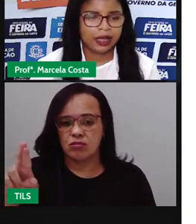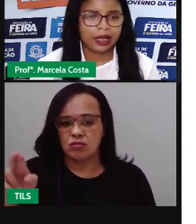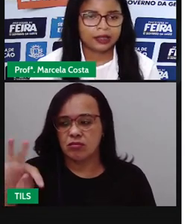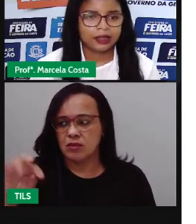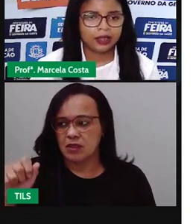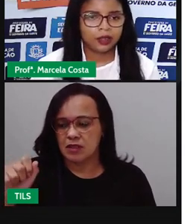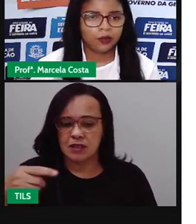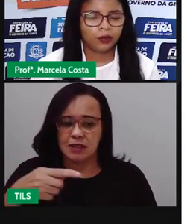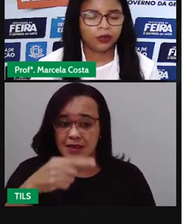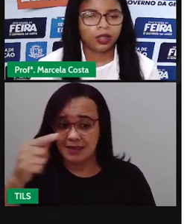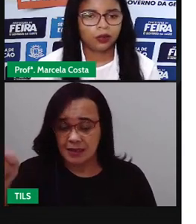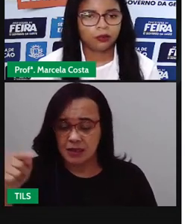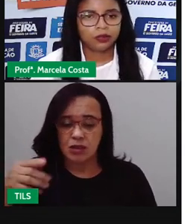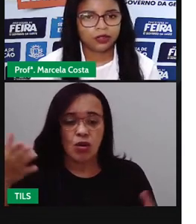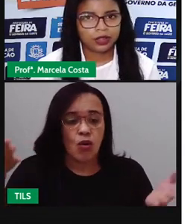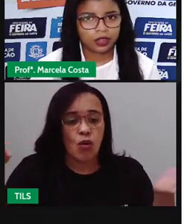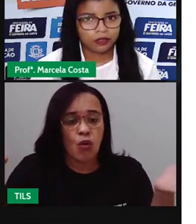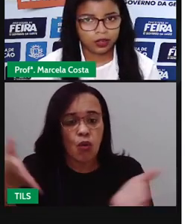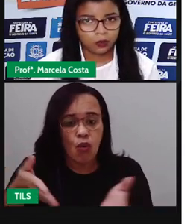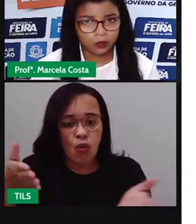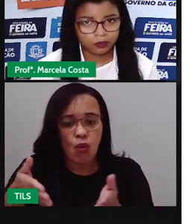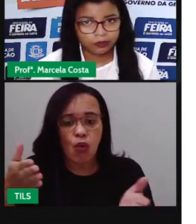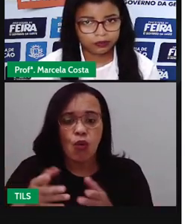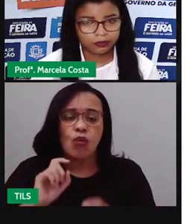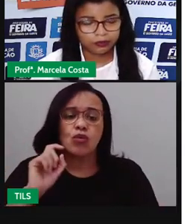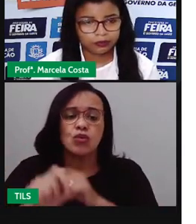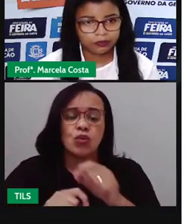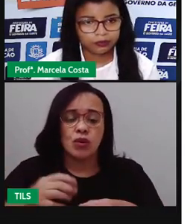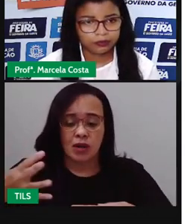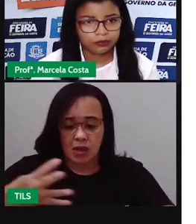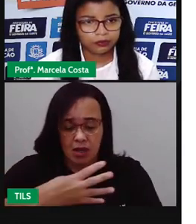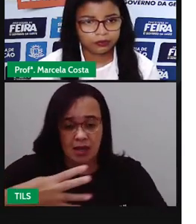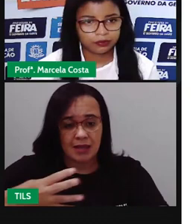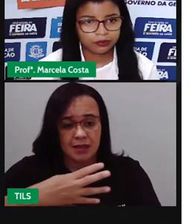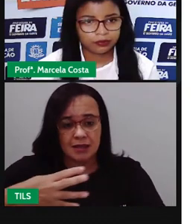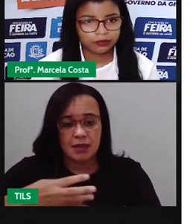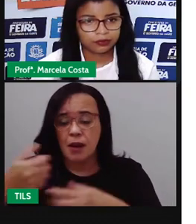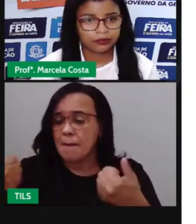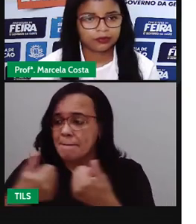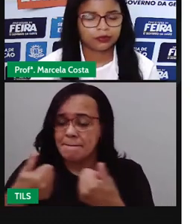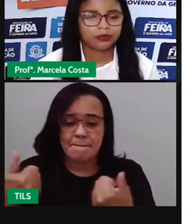metropolitana, a 108 quilômetros de Salvador.